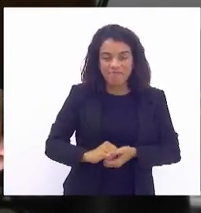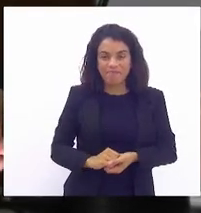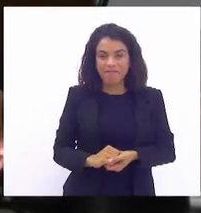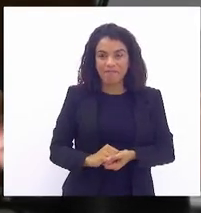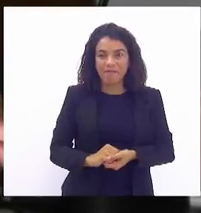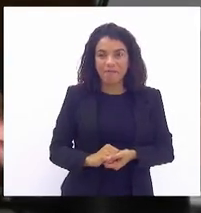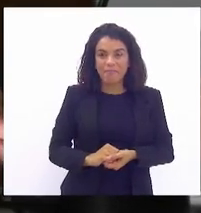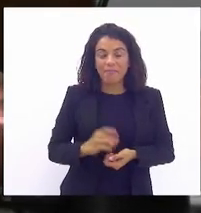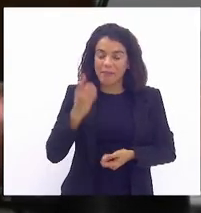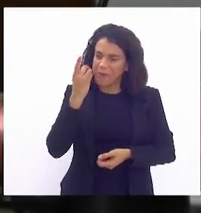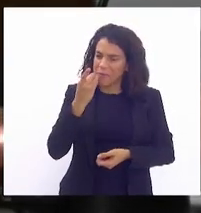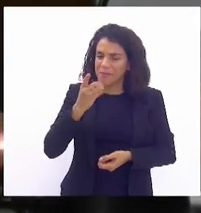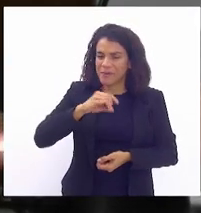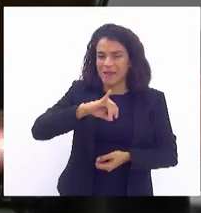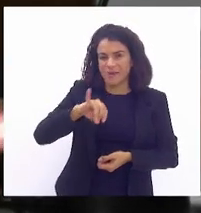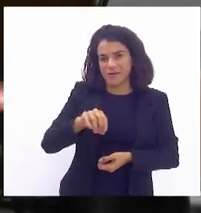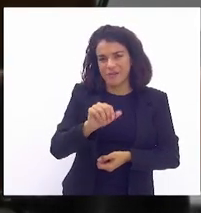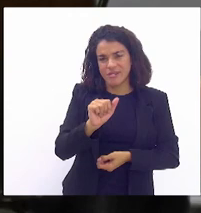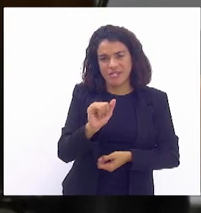Deputado Jair,